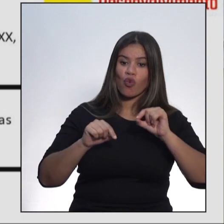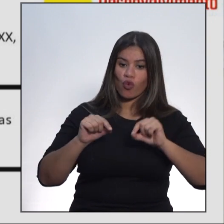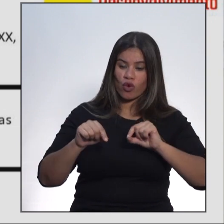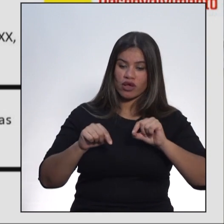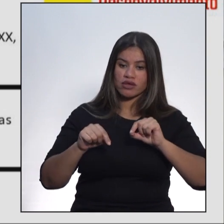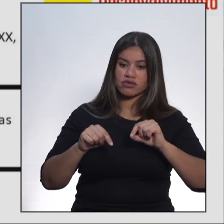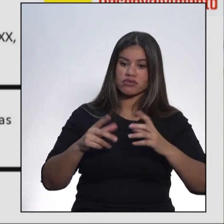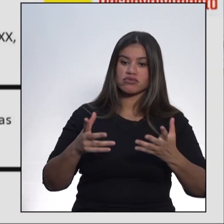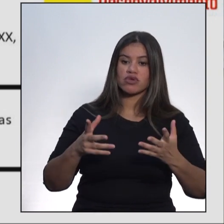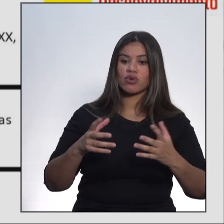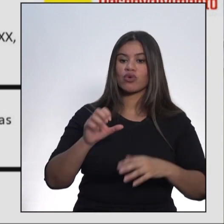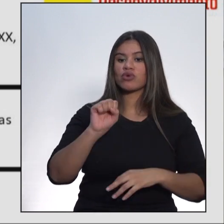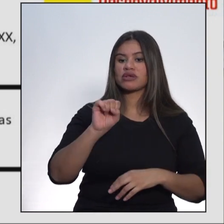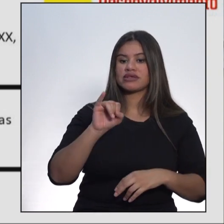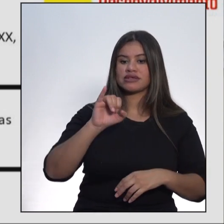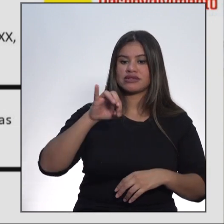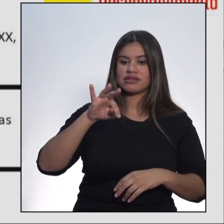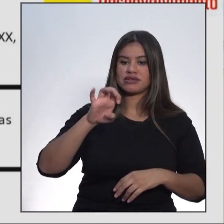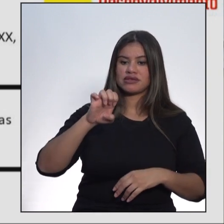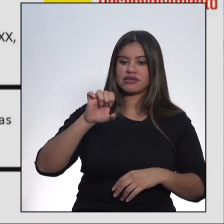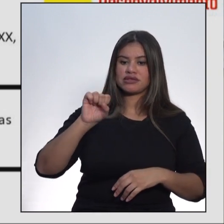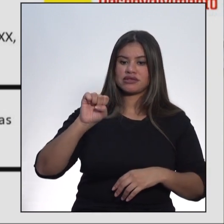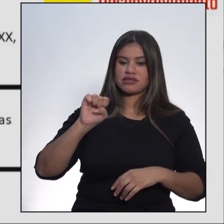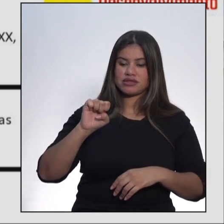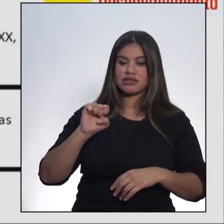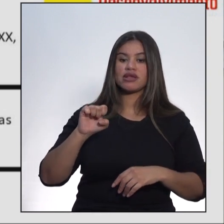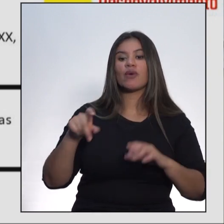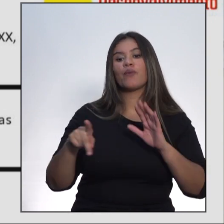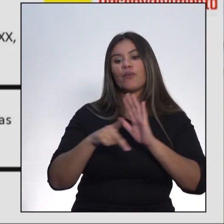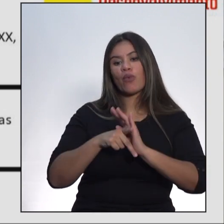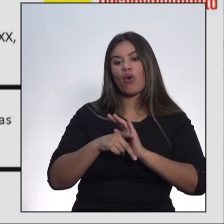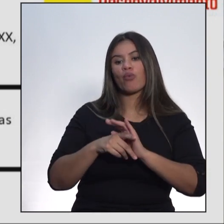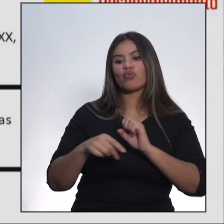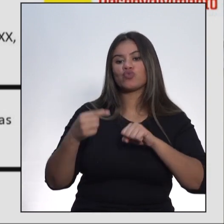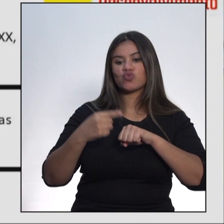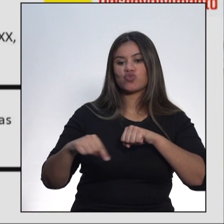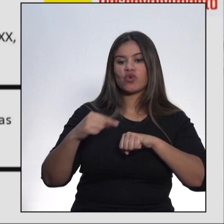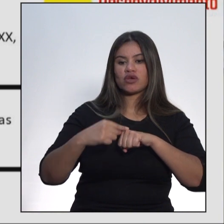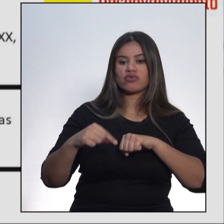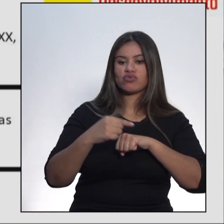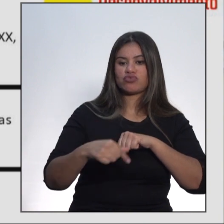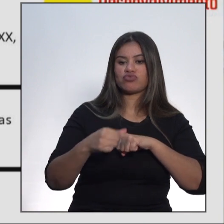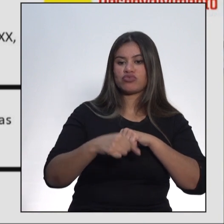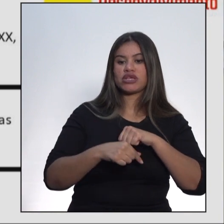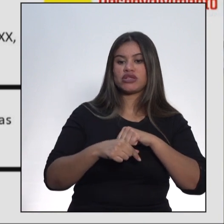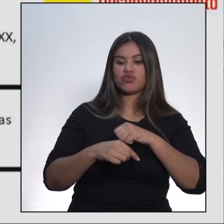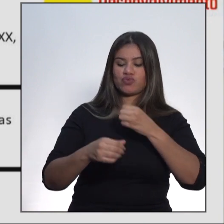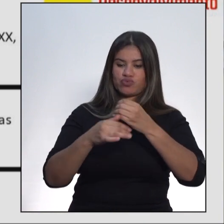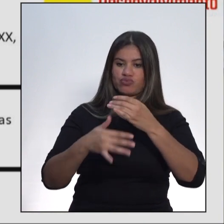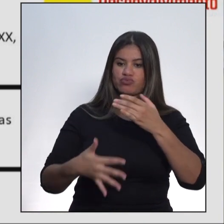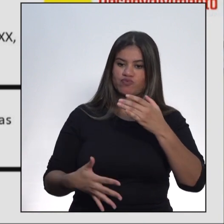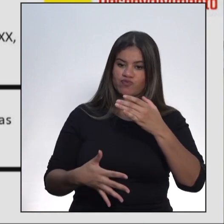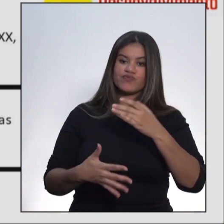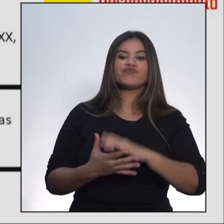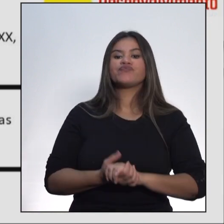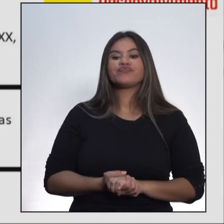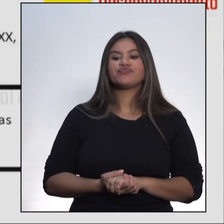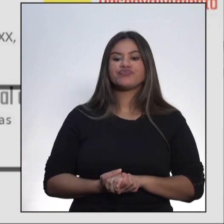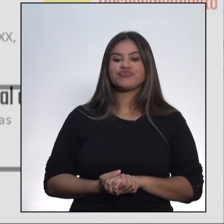uma síntese desses argumentos que eu coloquei aqui na parte do desenvolvimento, tá